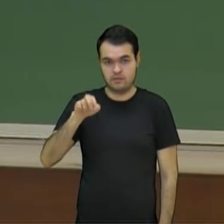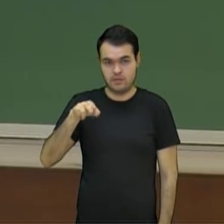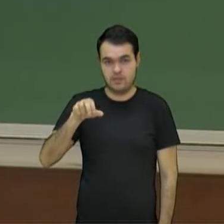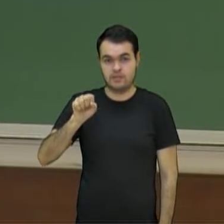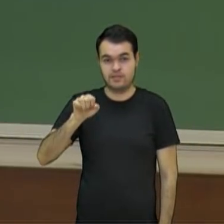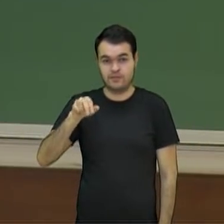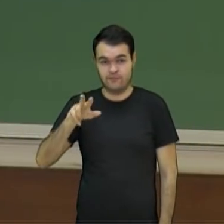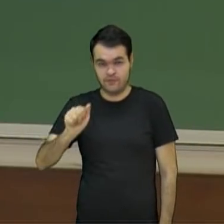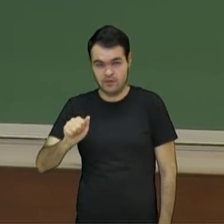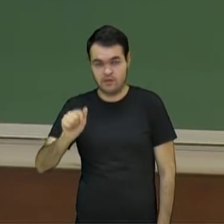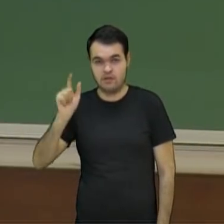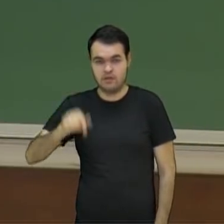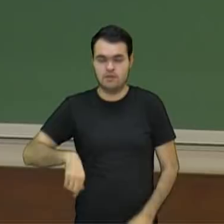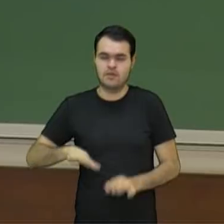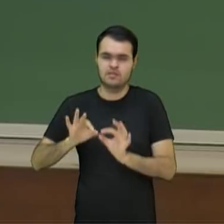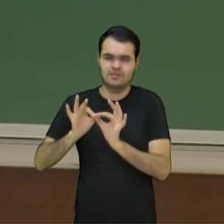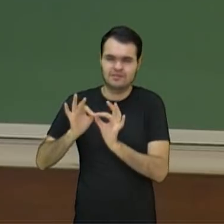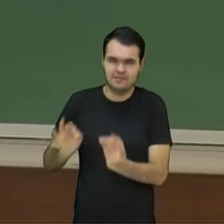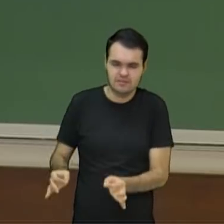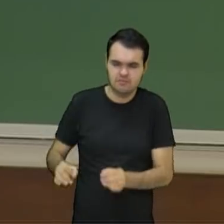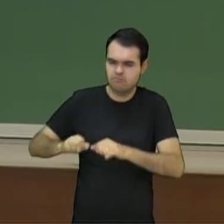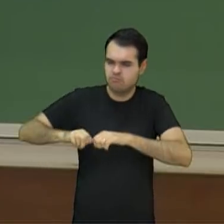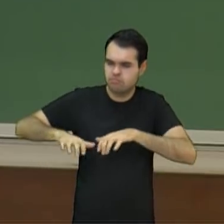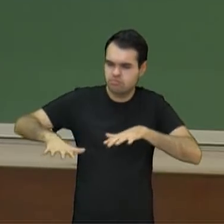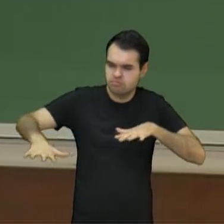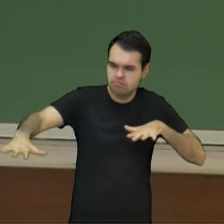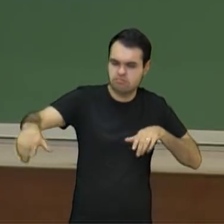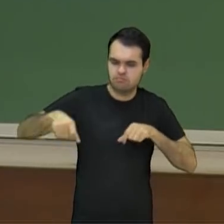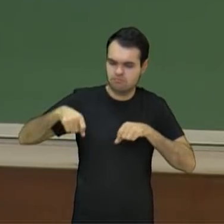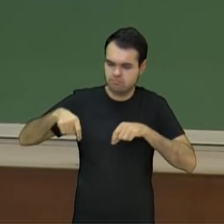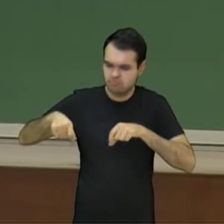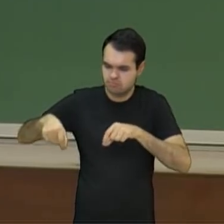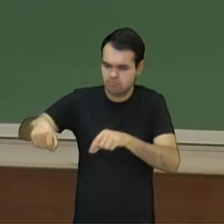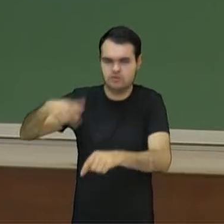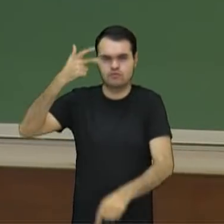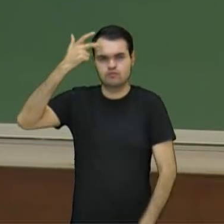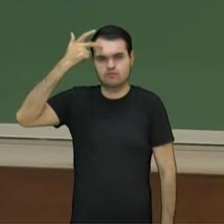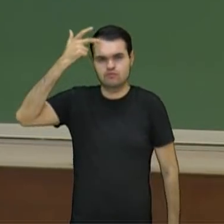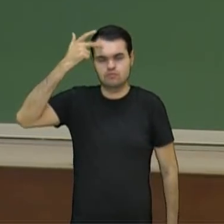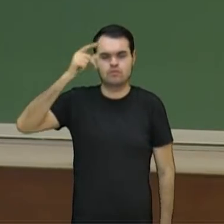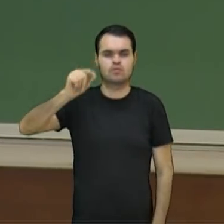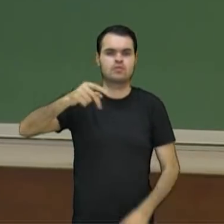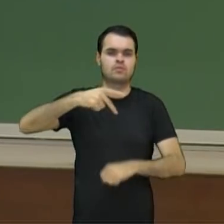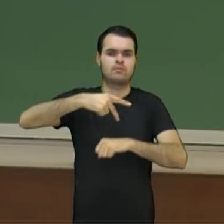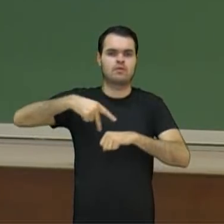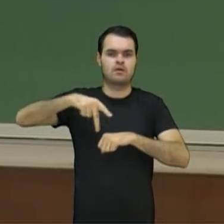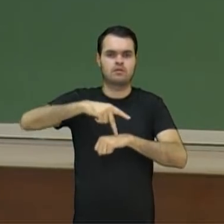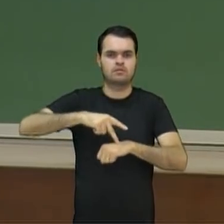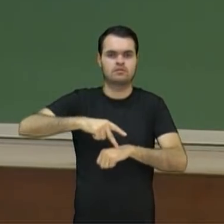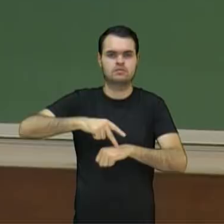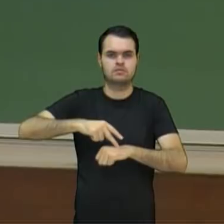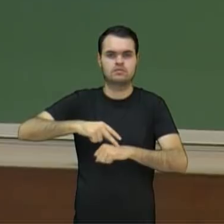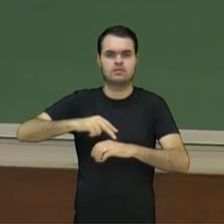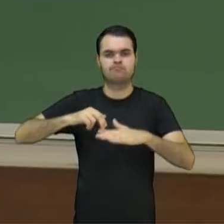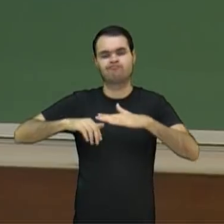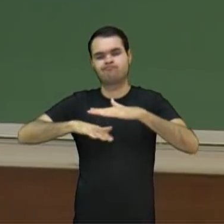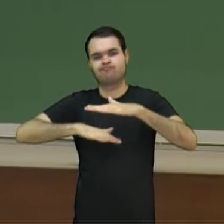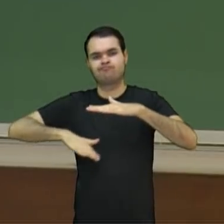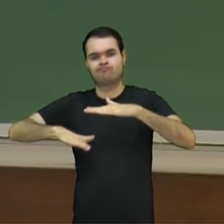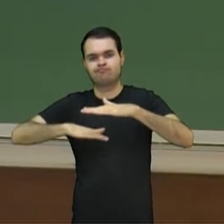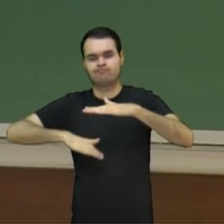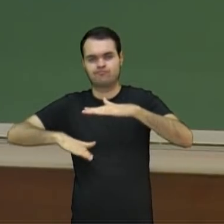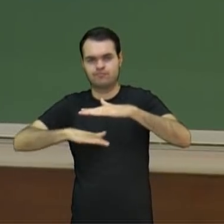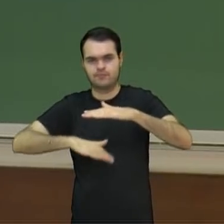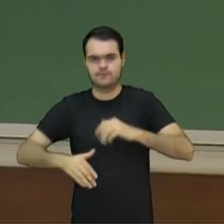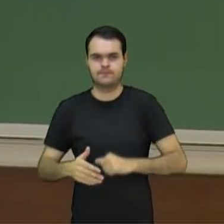uma pecuária mais simples, desenvolvida normalmente em países menos desenvolvidos e